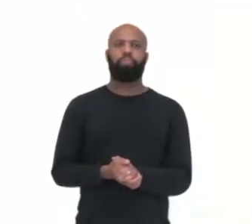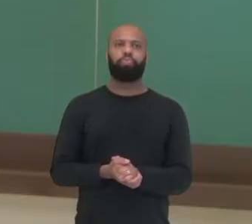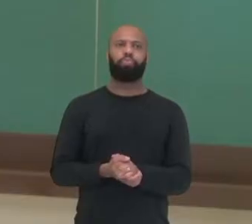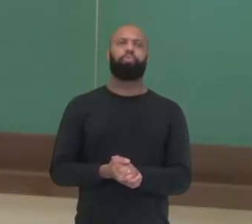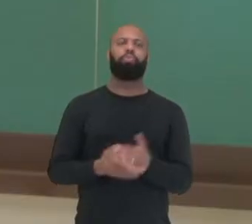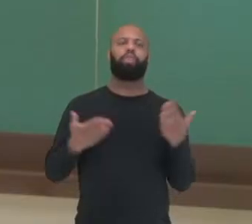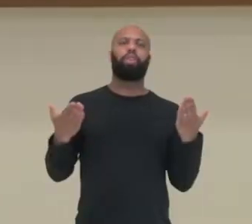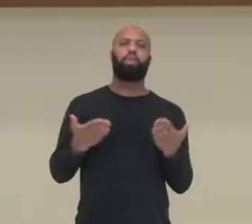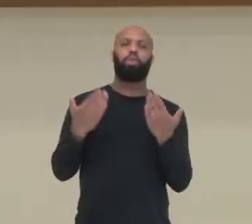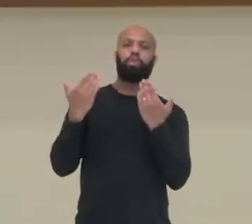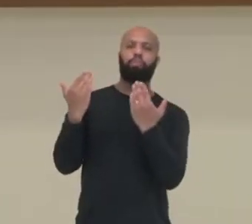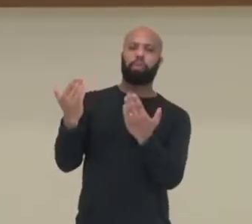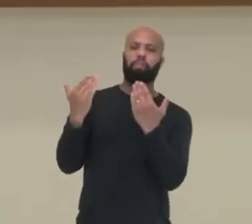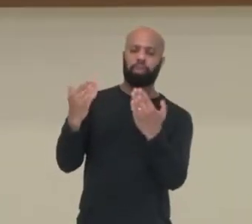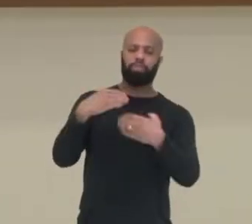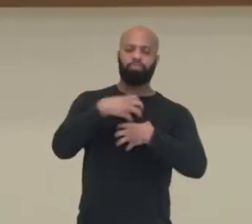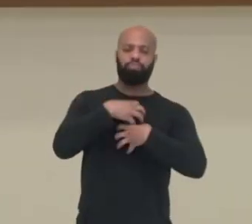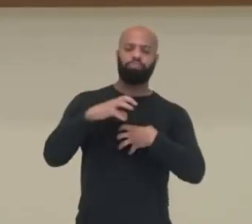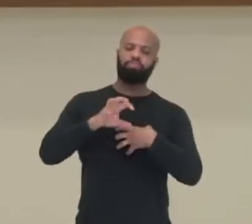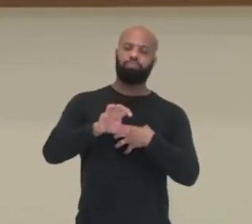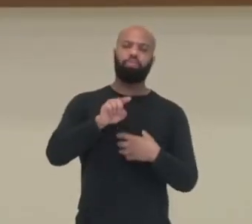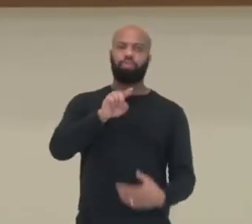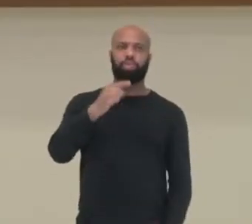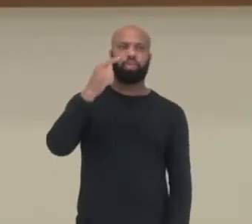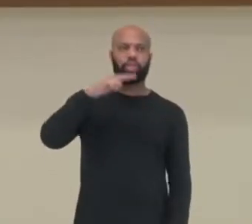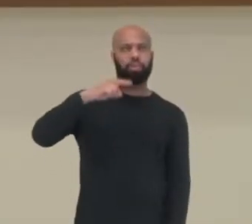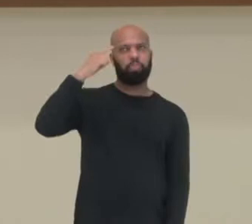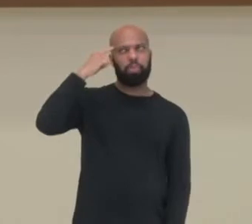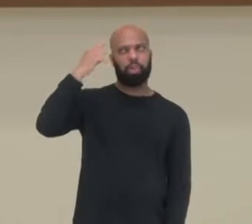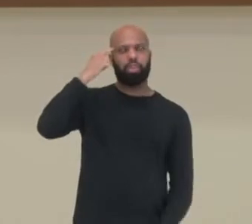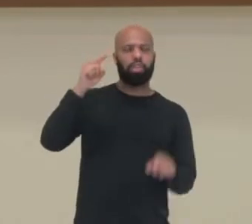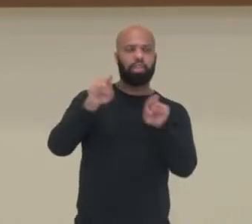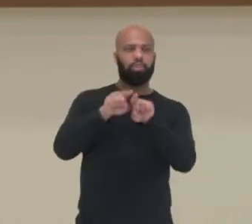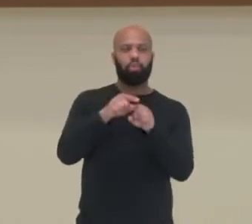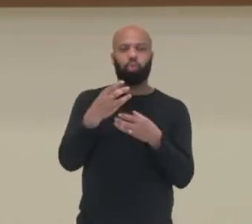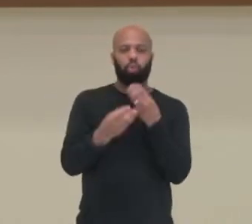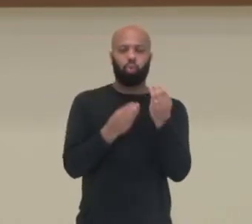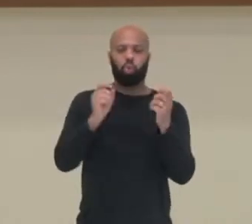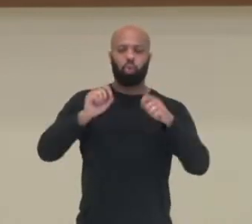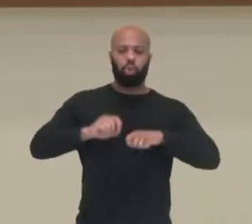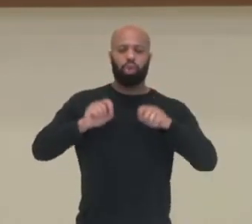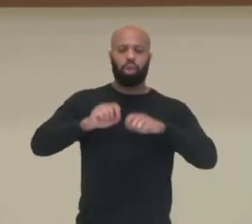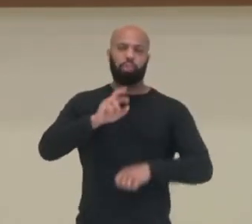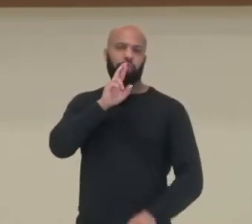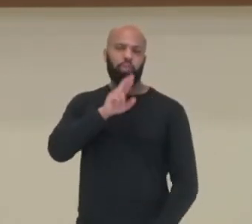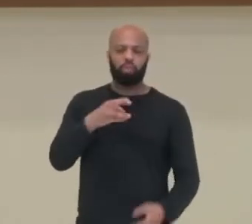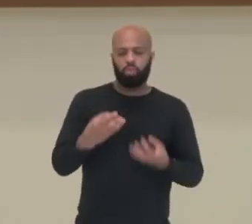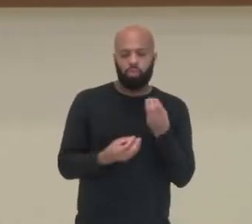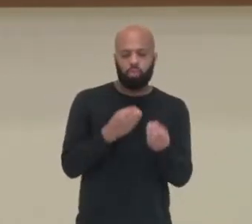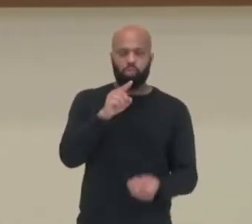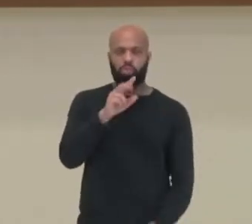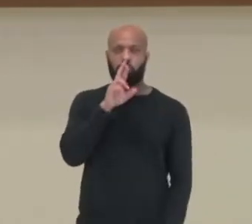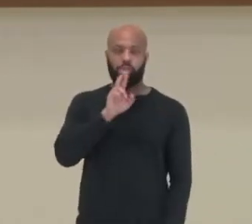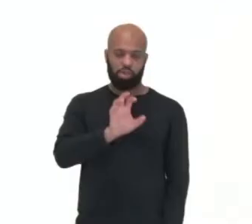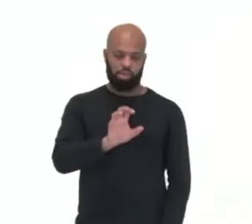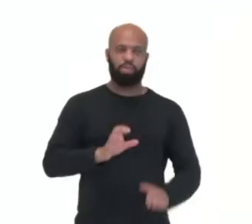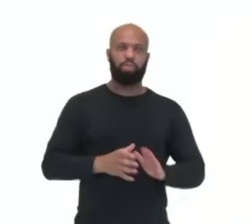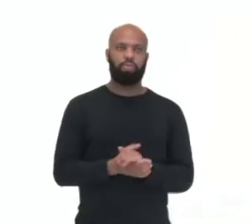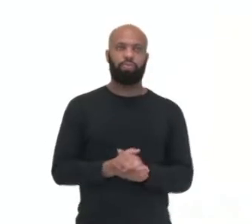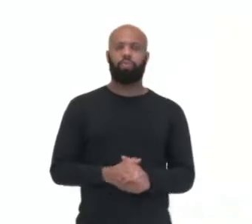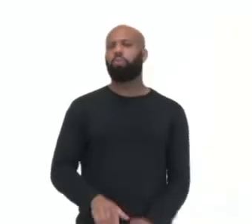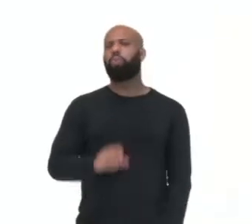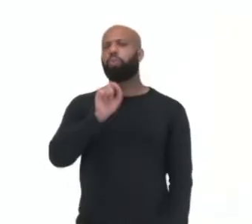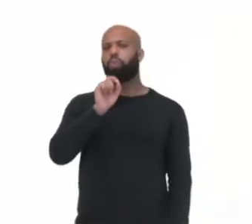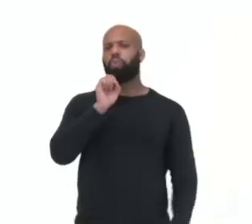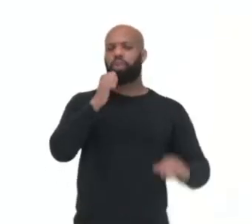Alguns questionamentos para que vocês vão pensando aí um pouquinho como que a gente pode responder, como vocês responderiam isso. Quais são